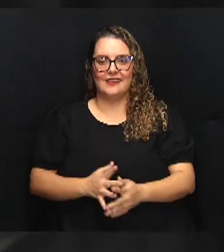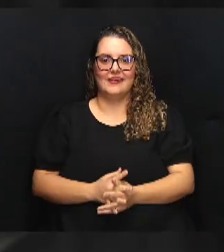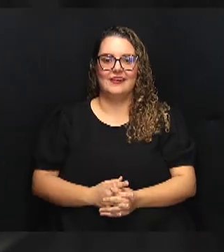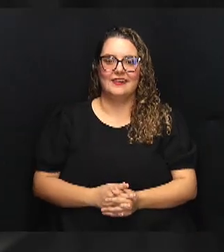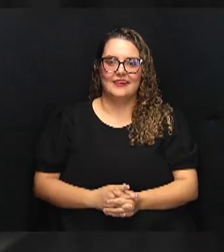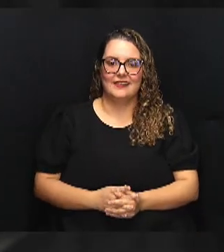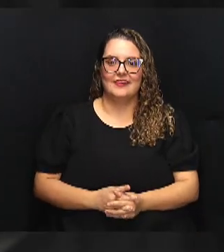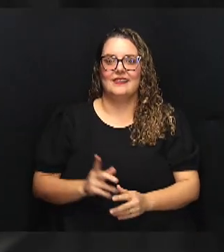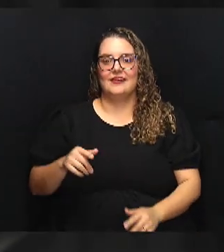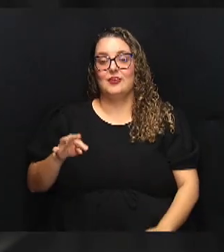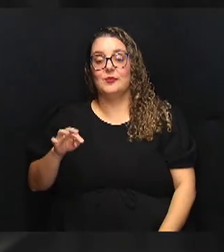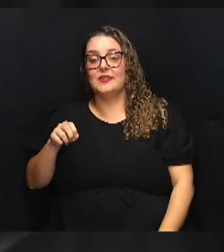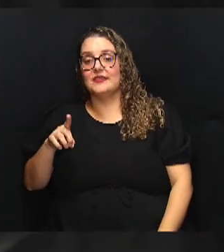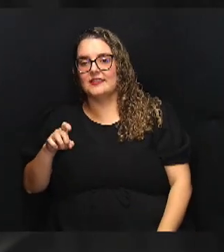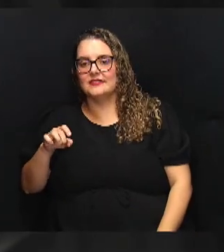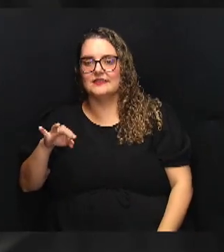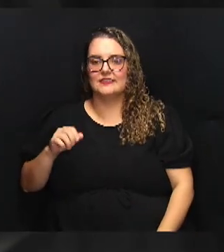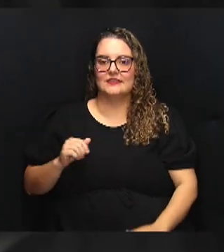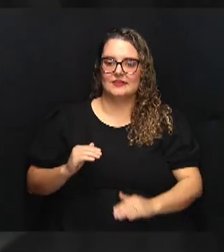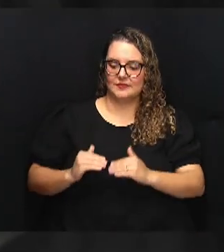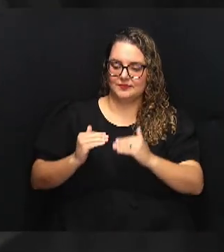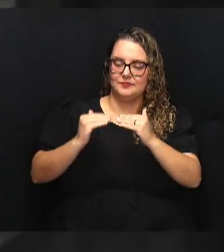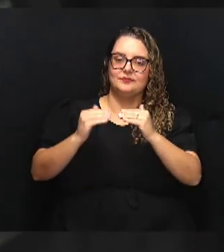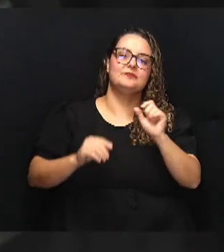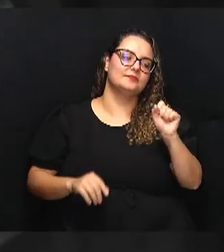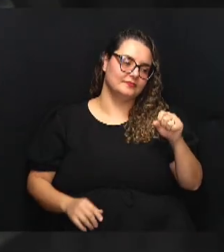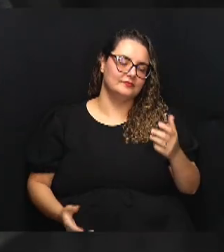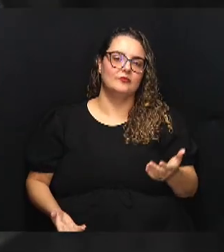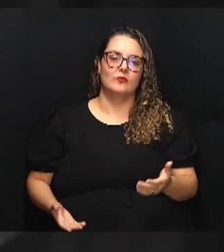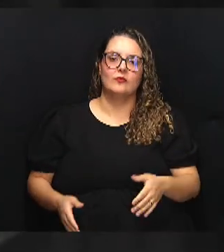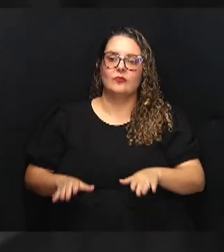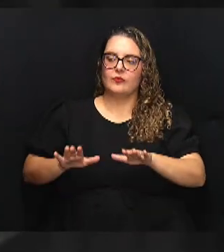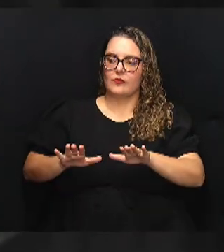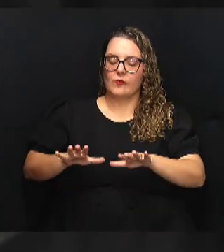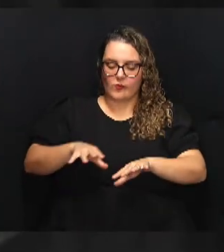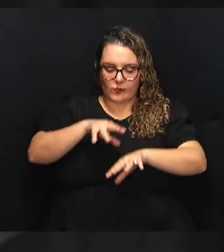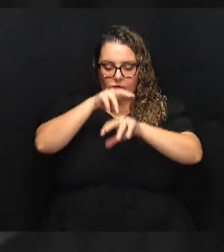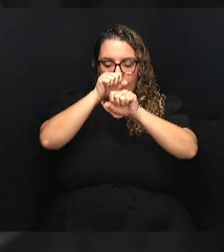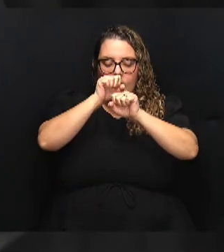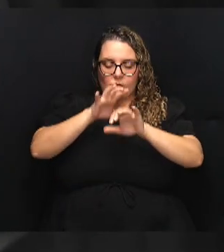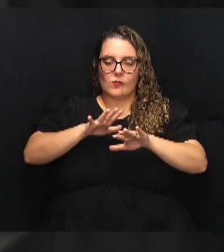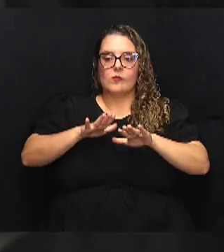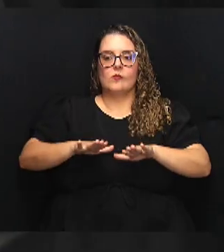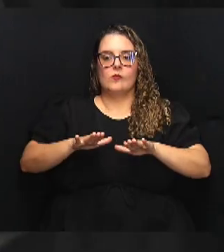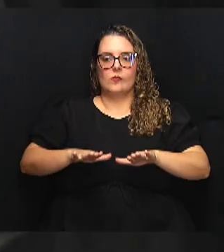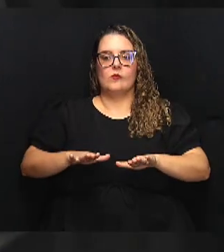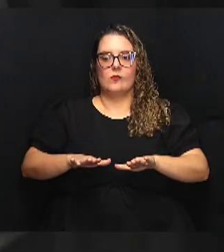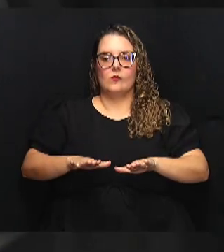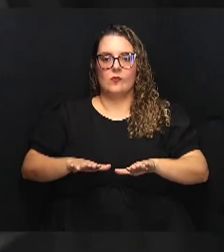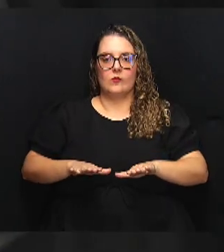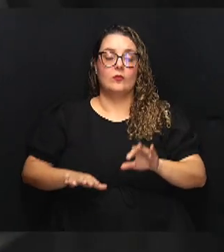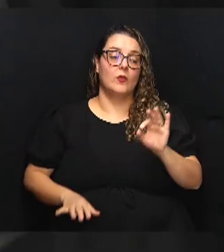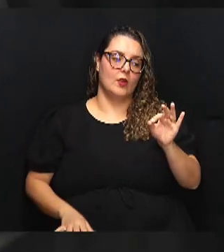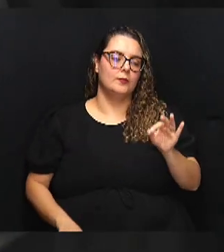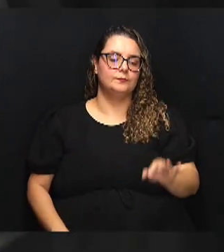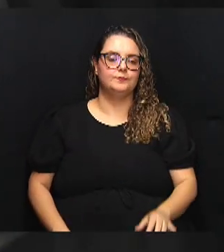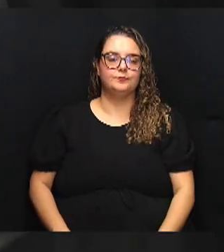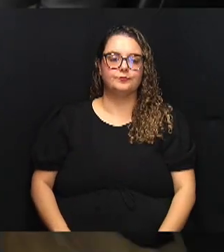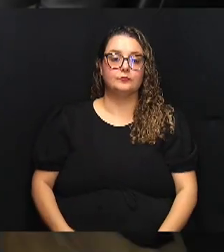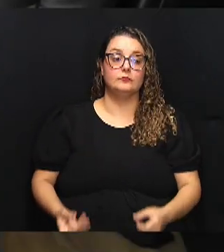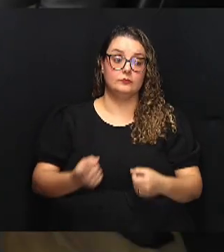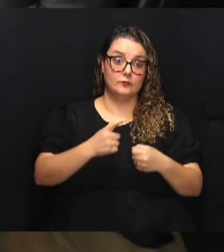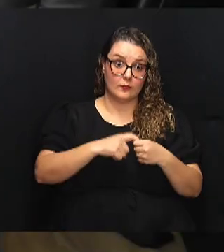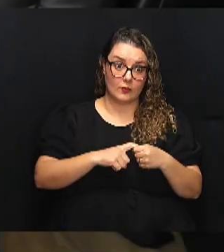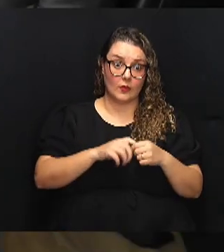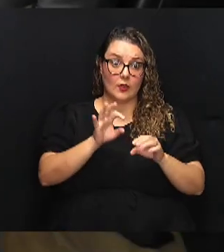uma tendência da evolução, mas tem hora que você precisa respirar, pisar no freio. Exatamente. Voltando para o